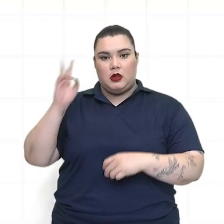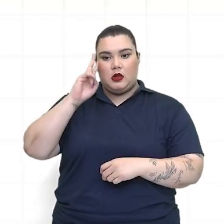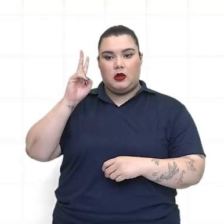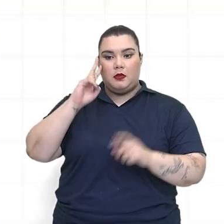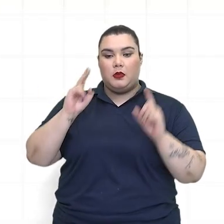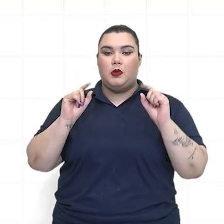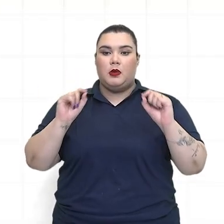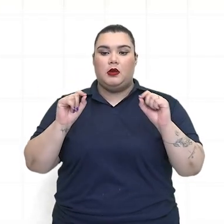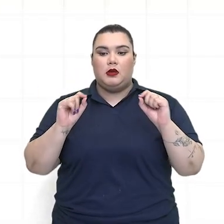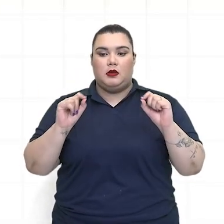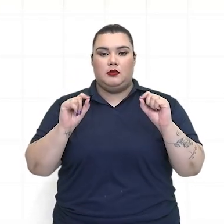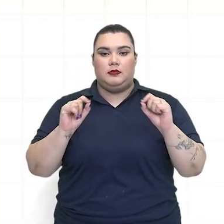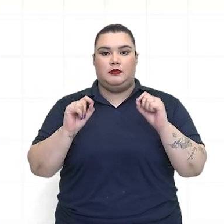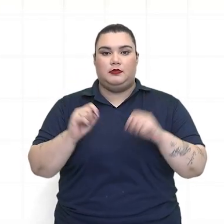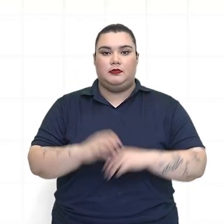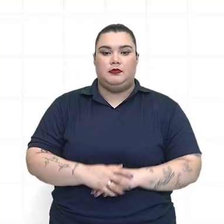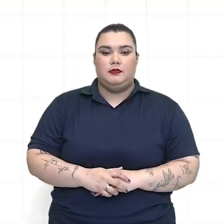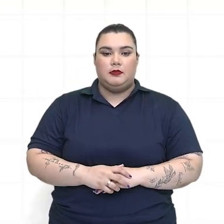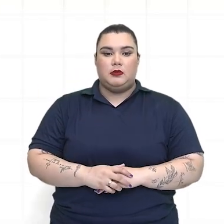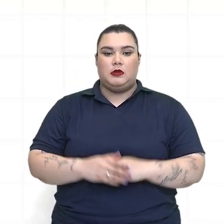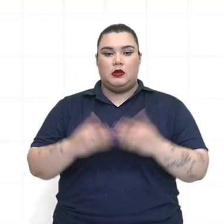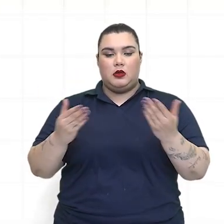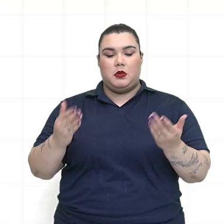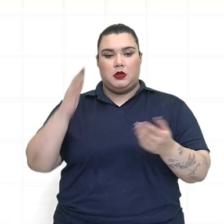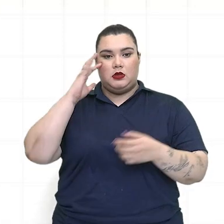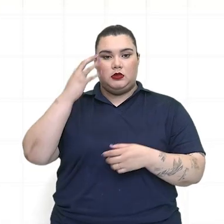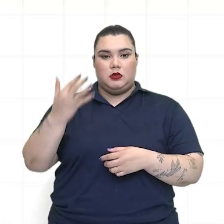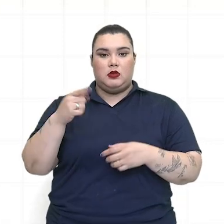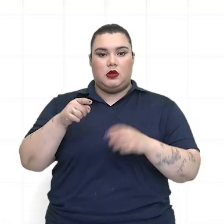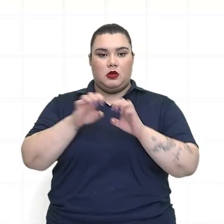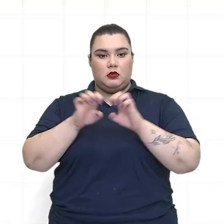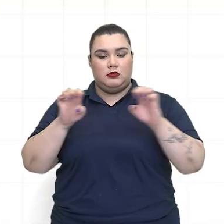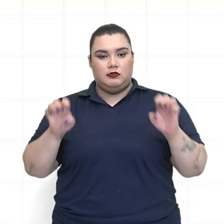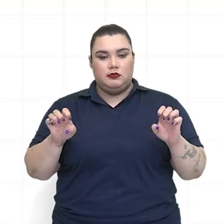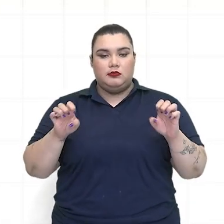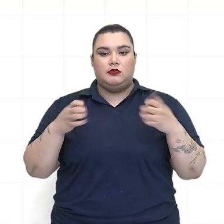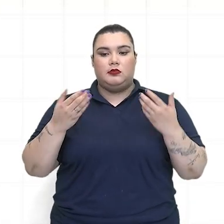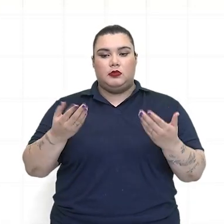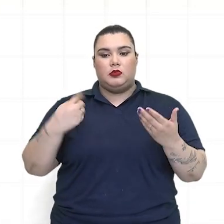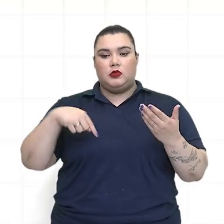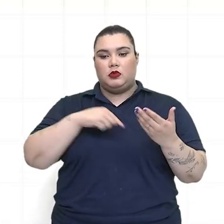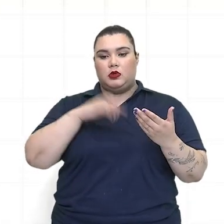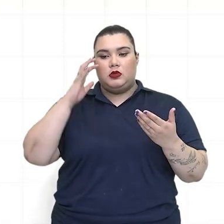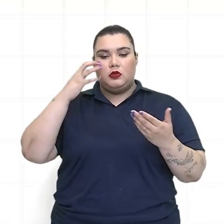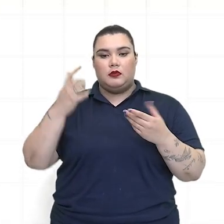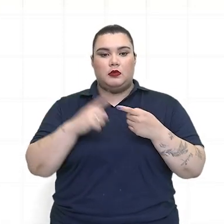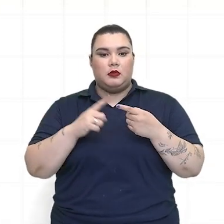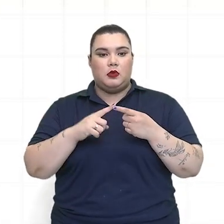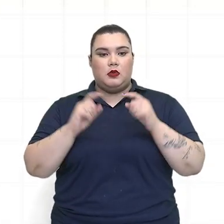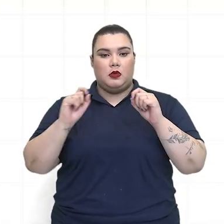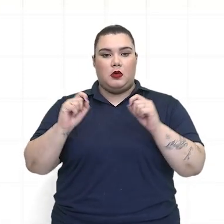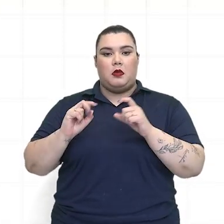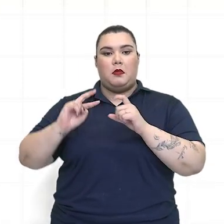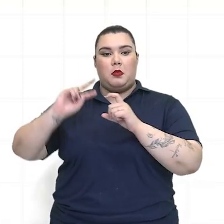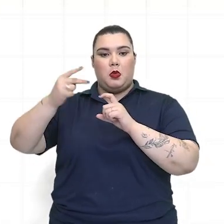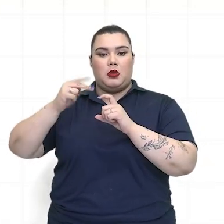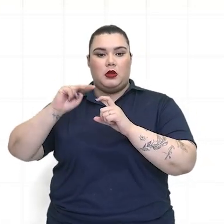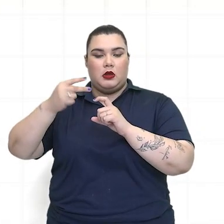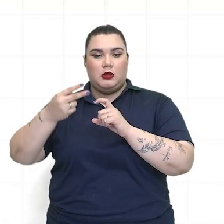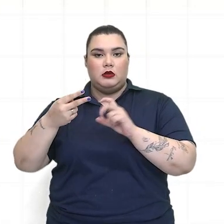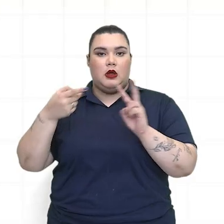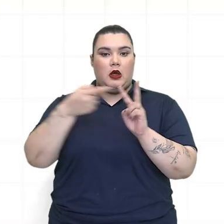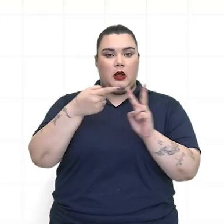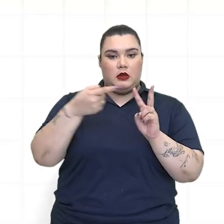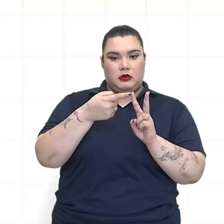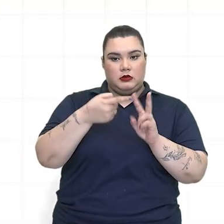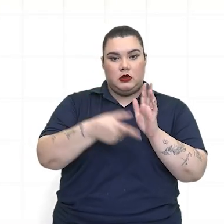Lembrando que, no caso da resolução de expressões, né, resolvemos primeiro quem? Potências e raízes